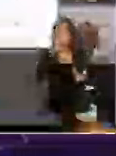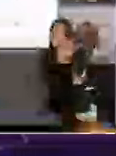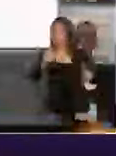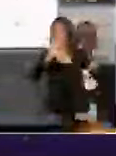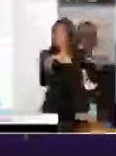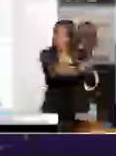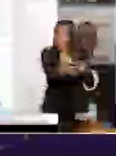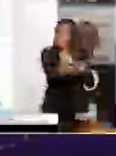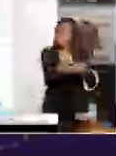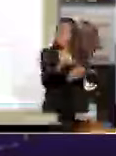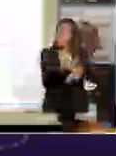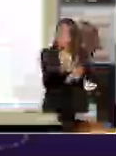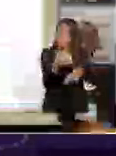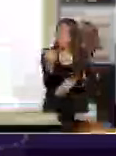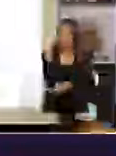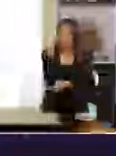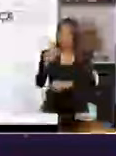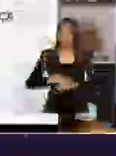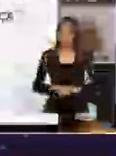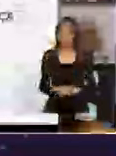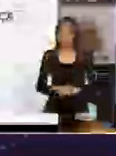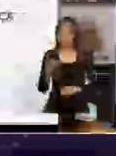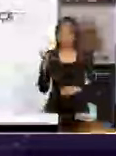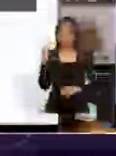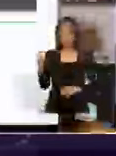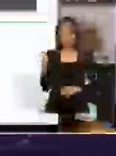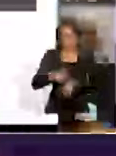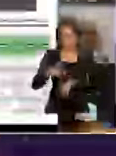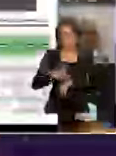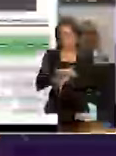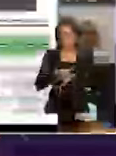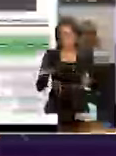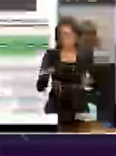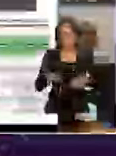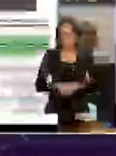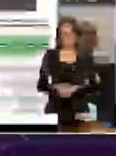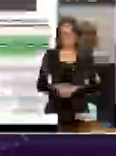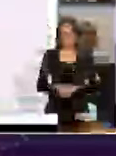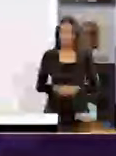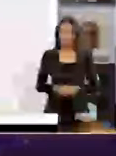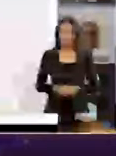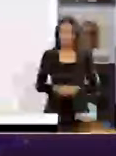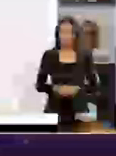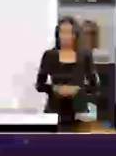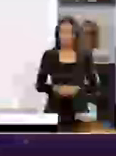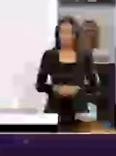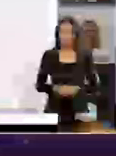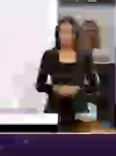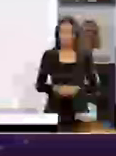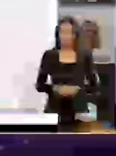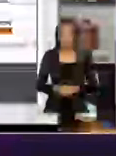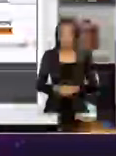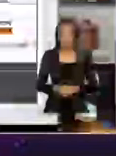com relação aos outros países, tanto a Austrália como outros países como o Reino Unido e Ontário, mostraram